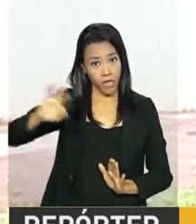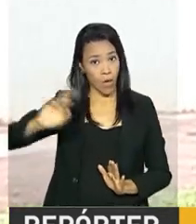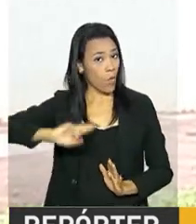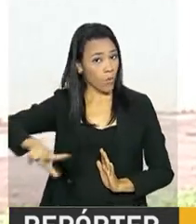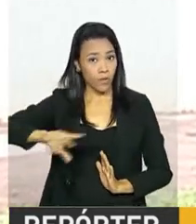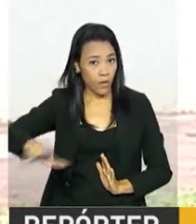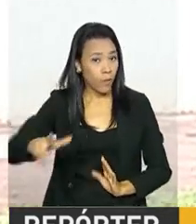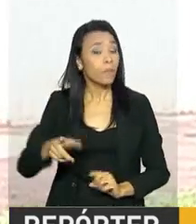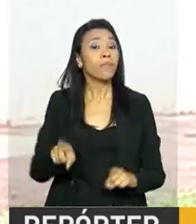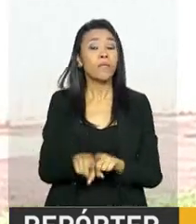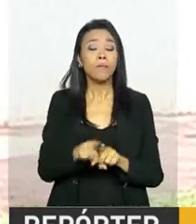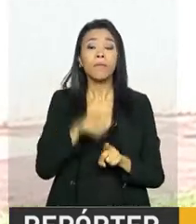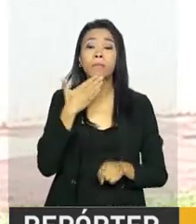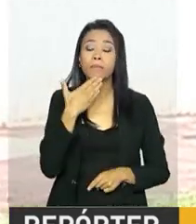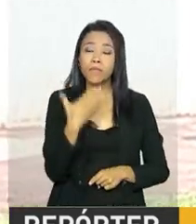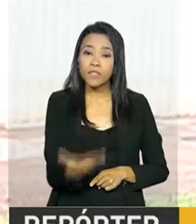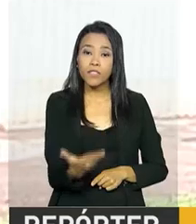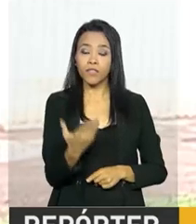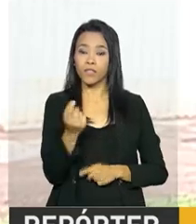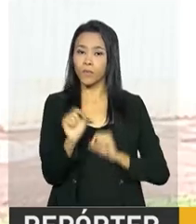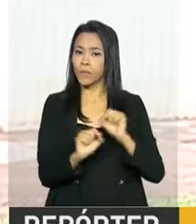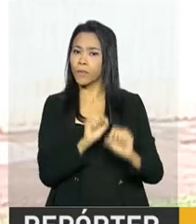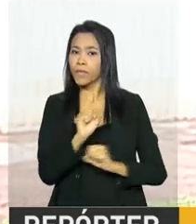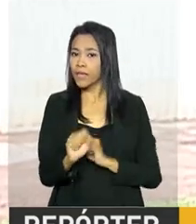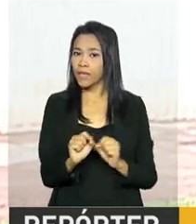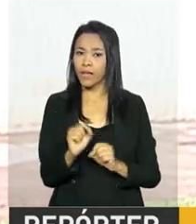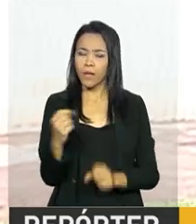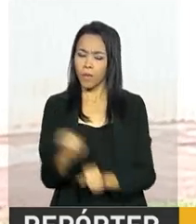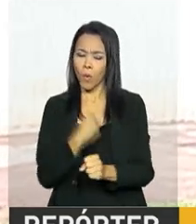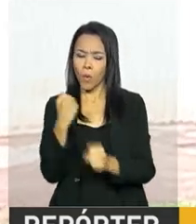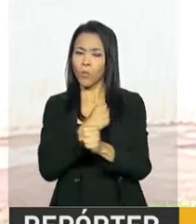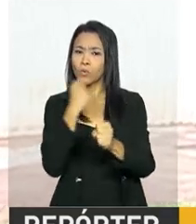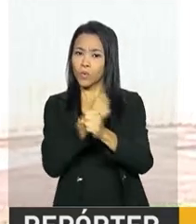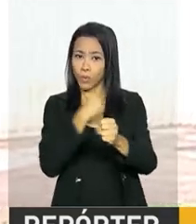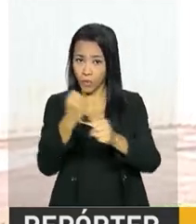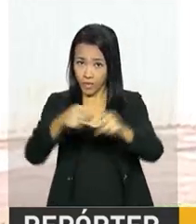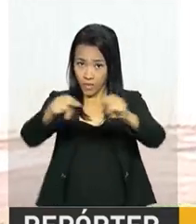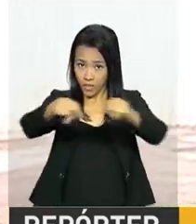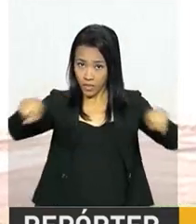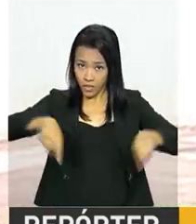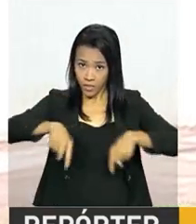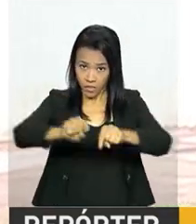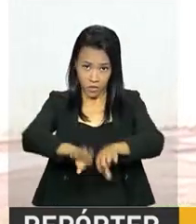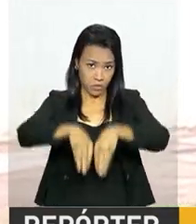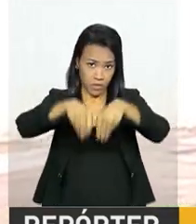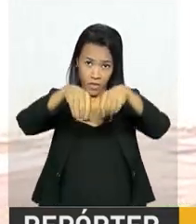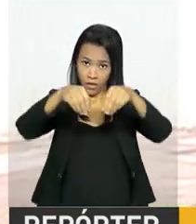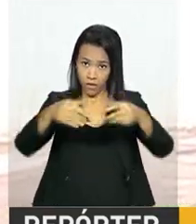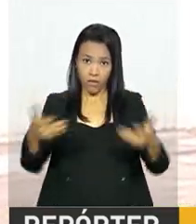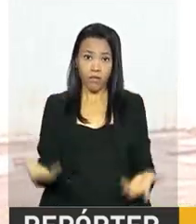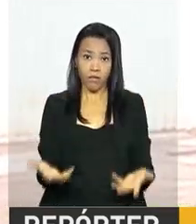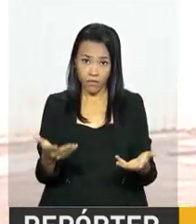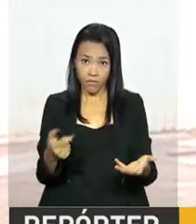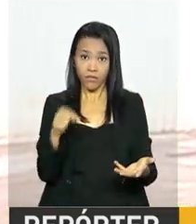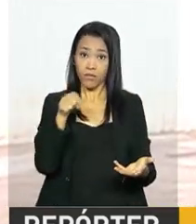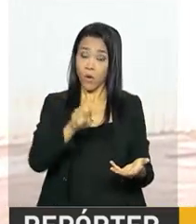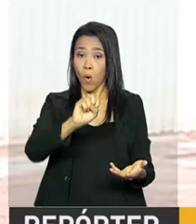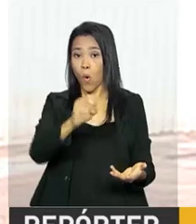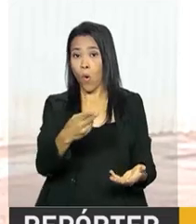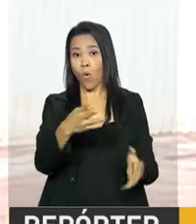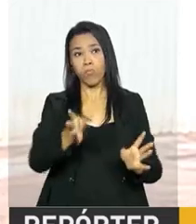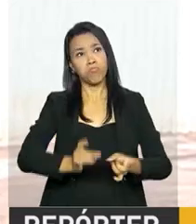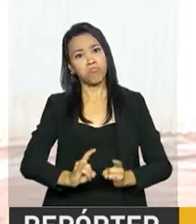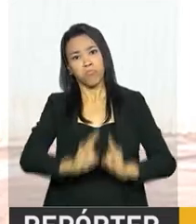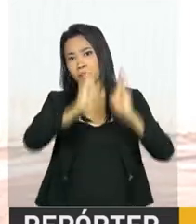também pedir autorização para fazer algum tipo de obra ou algum tipo de obra em terreno ou